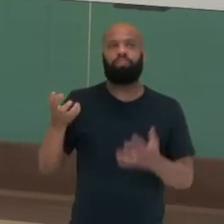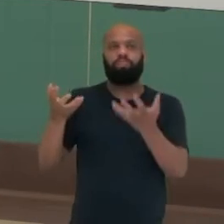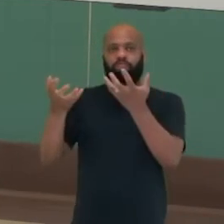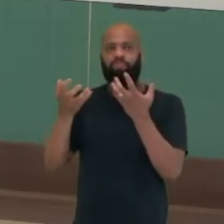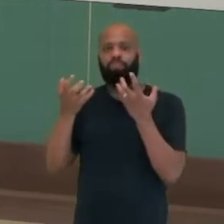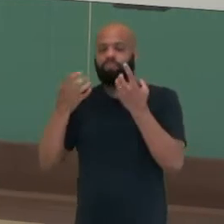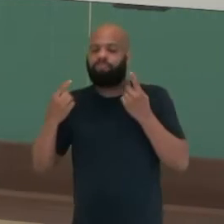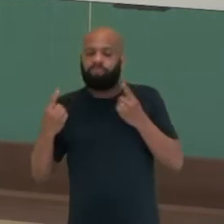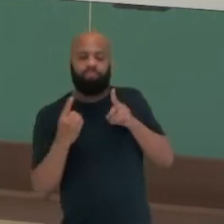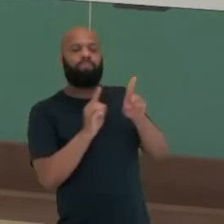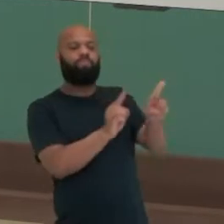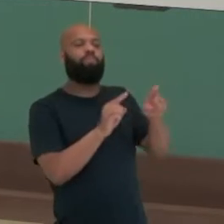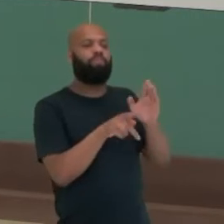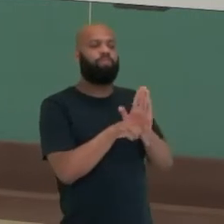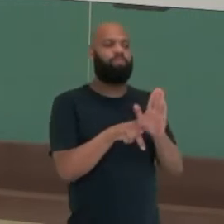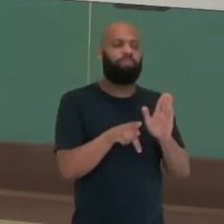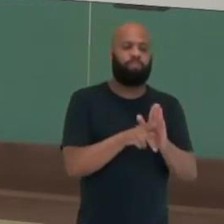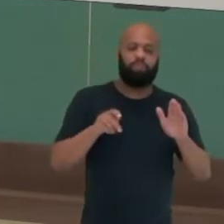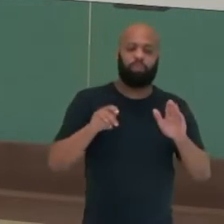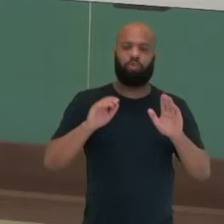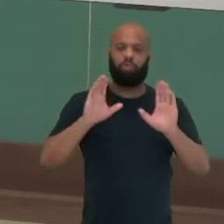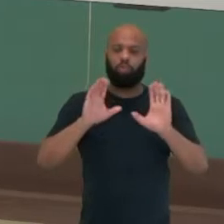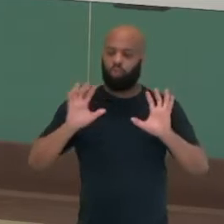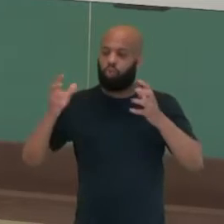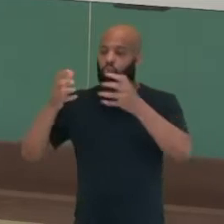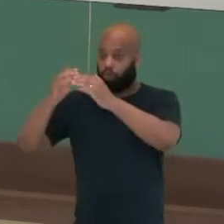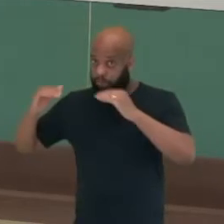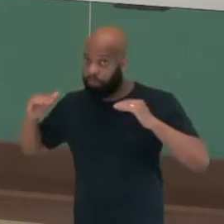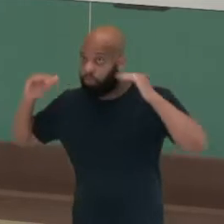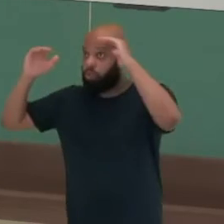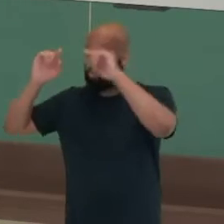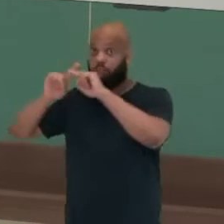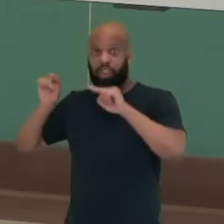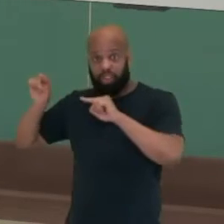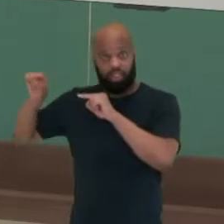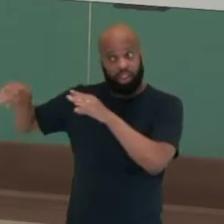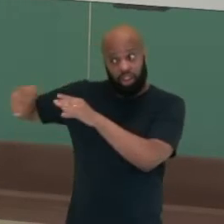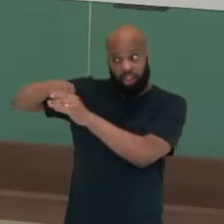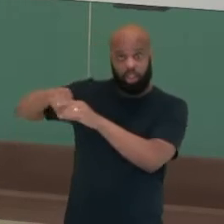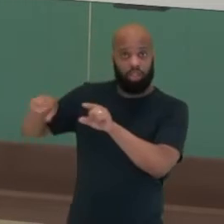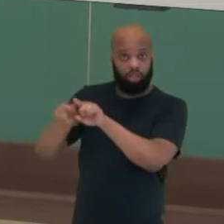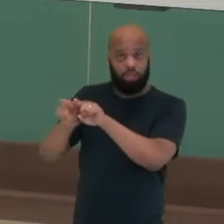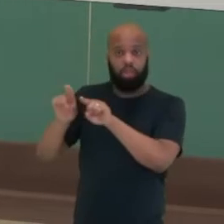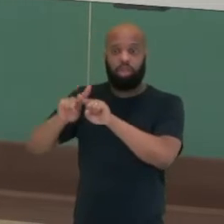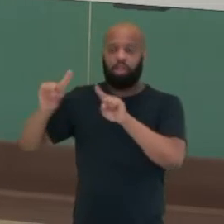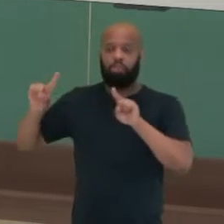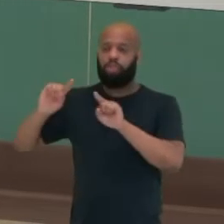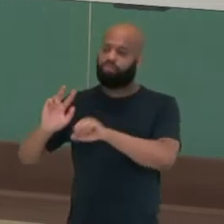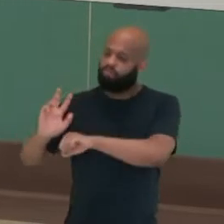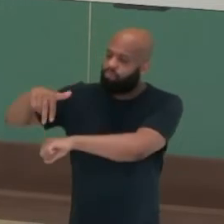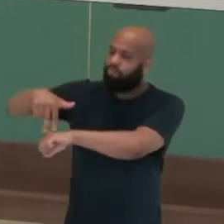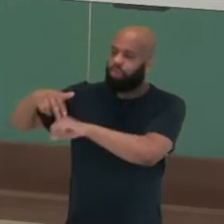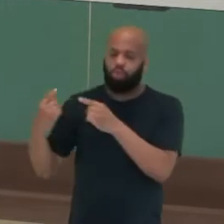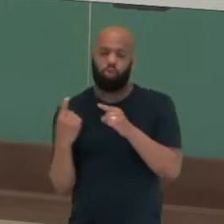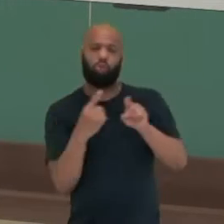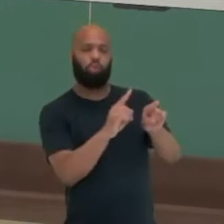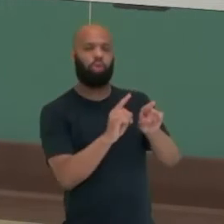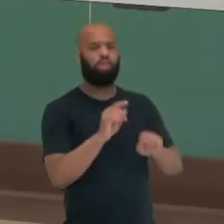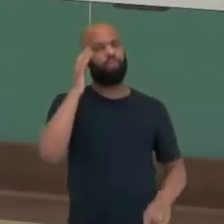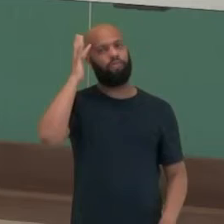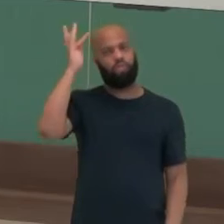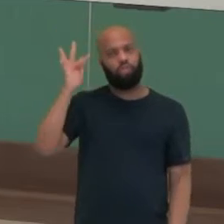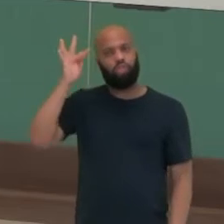uma briga com a nobreza da qual ele era pertencente e marcando a sua posição como um filósofo